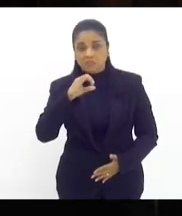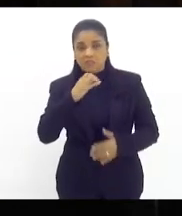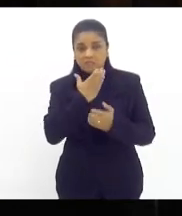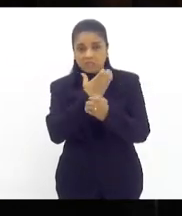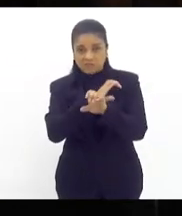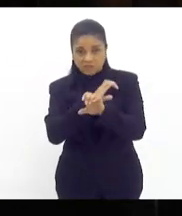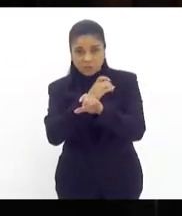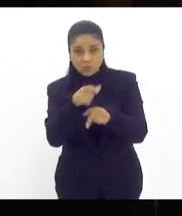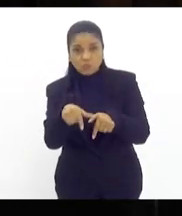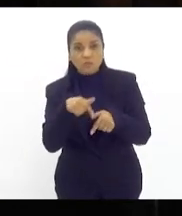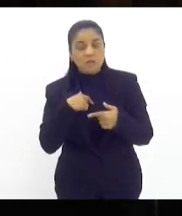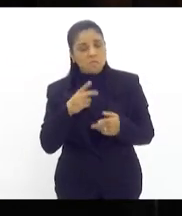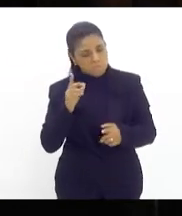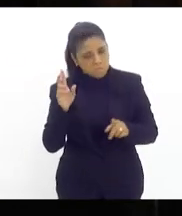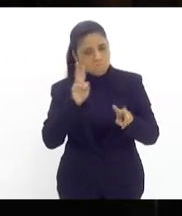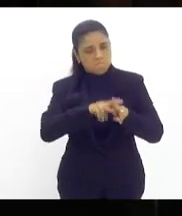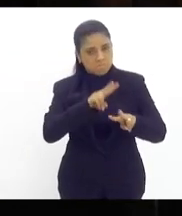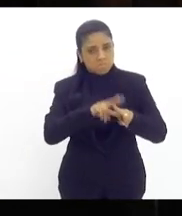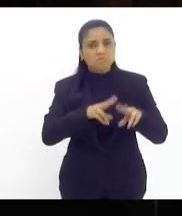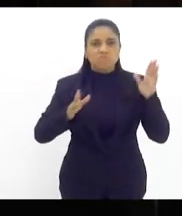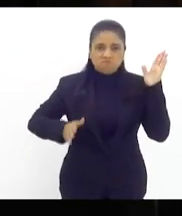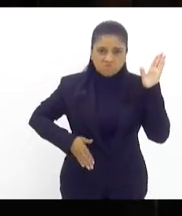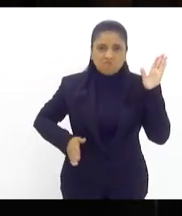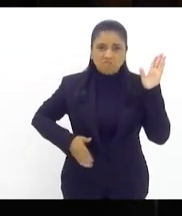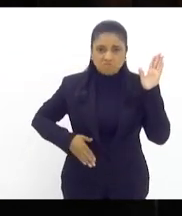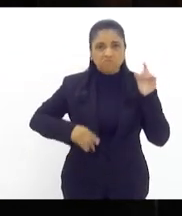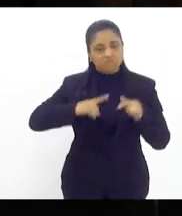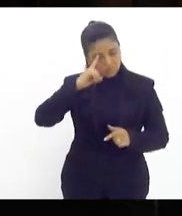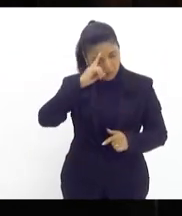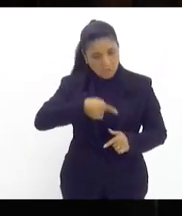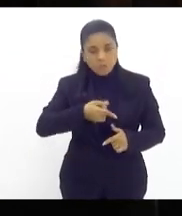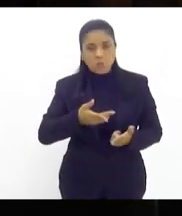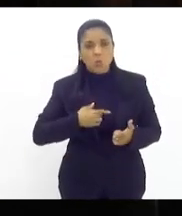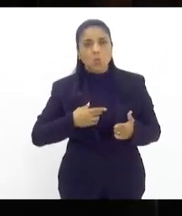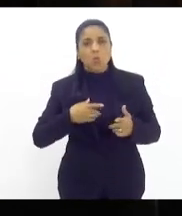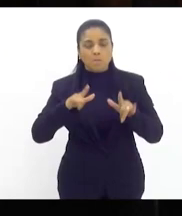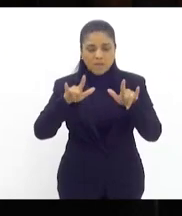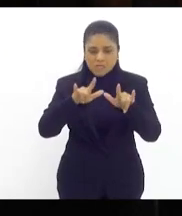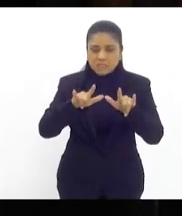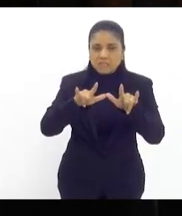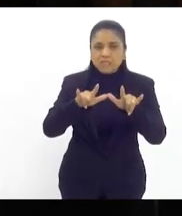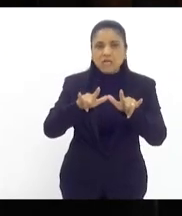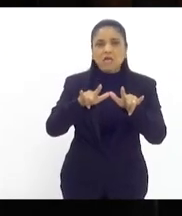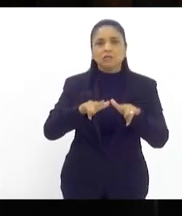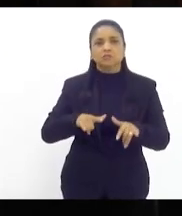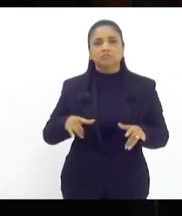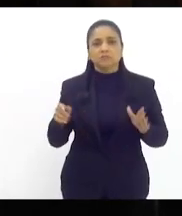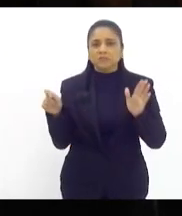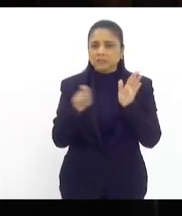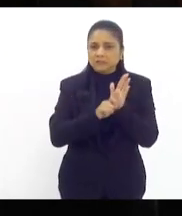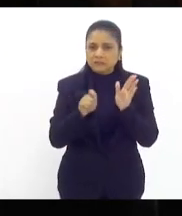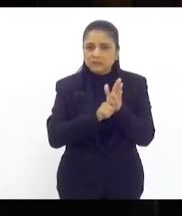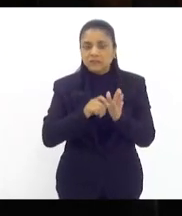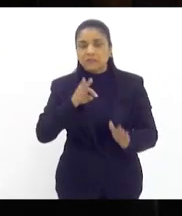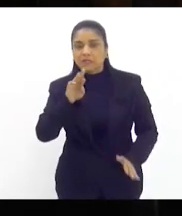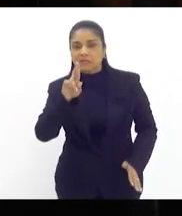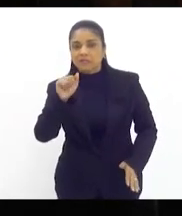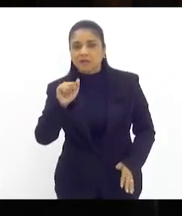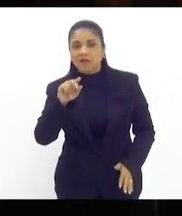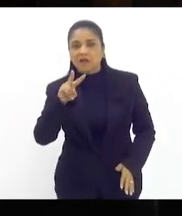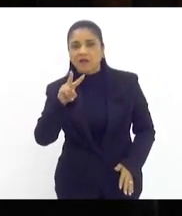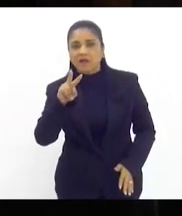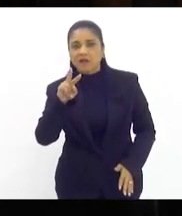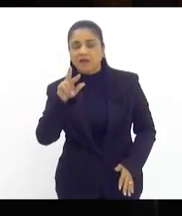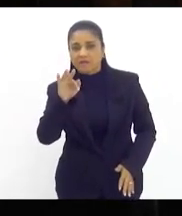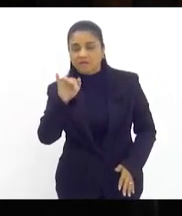vagabundo ao longo da sua trajetória sob o seu comando prendeu miliciano prendeu traficante foi vítima e me recordo que nos primeiros momentos